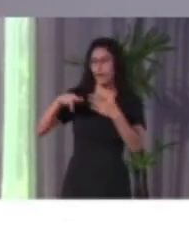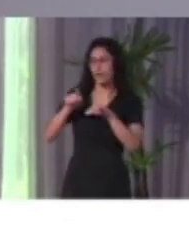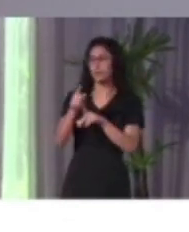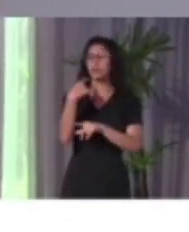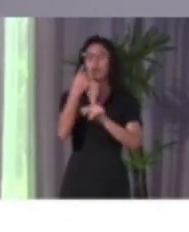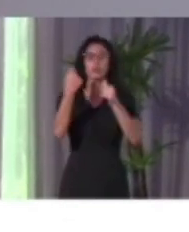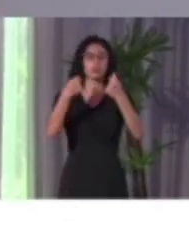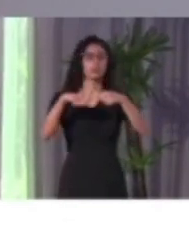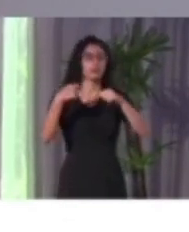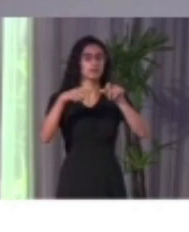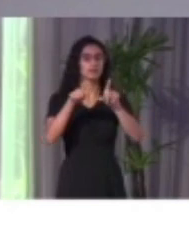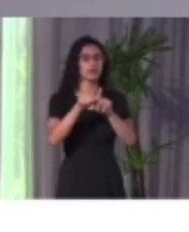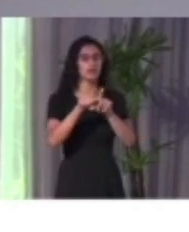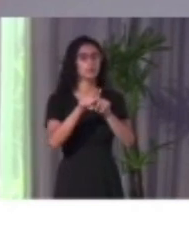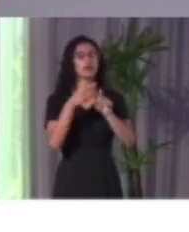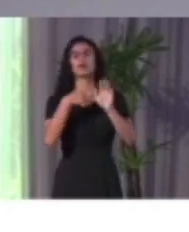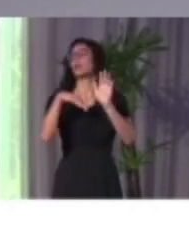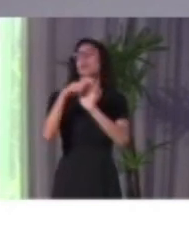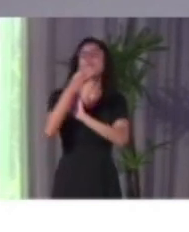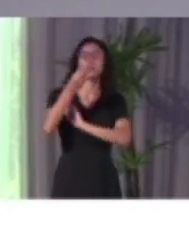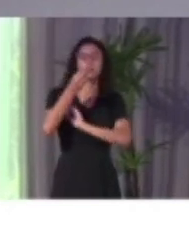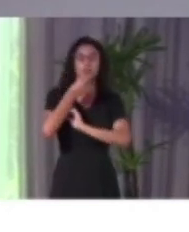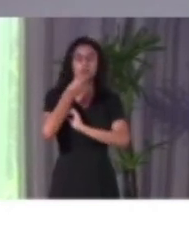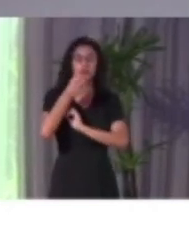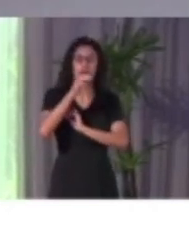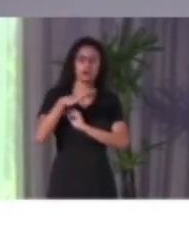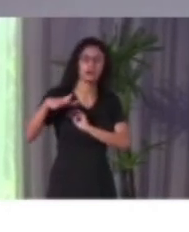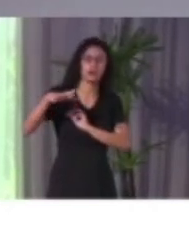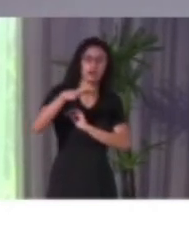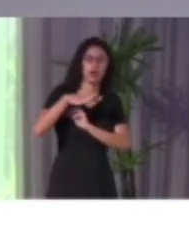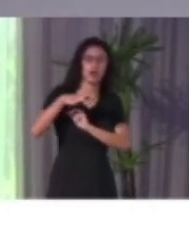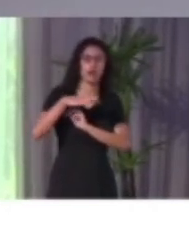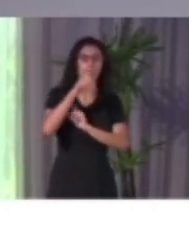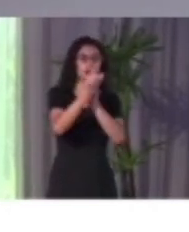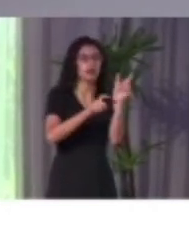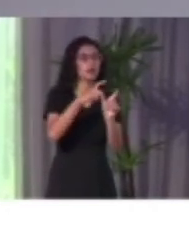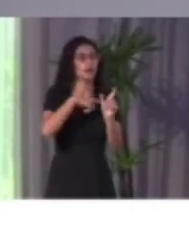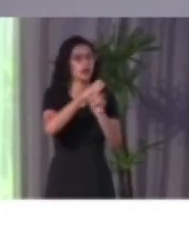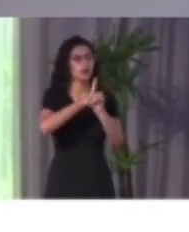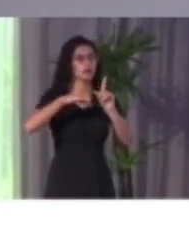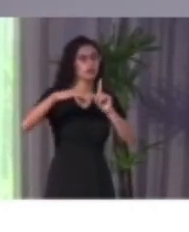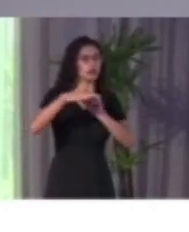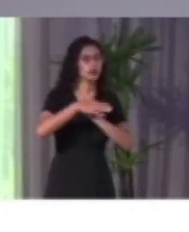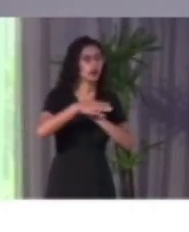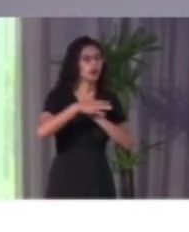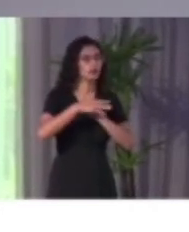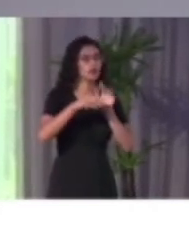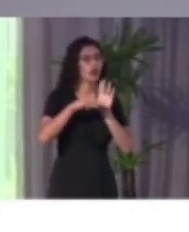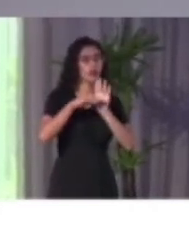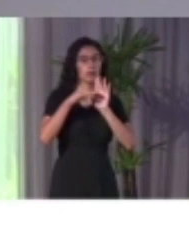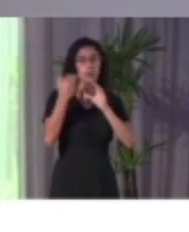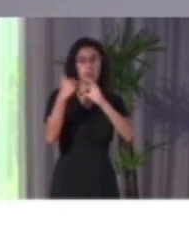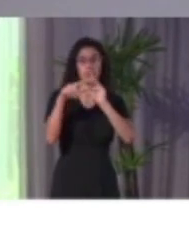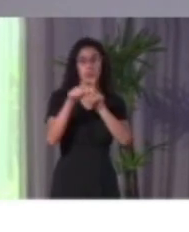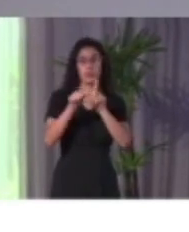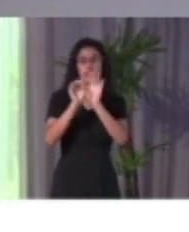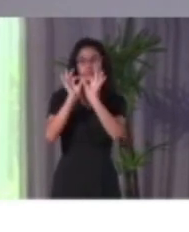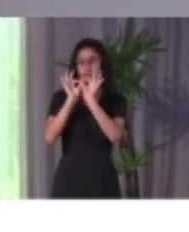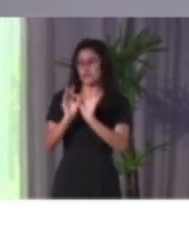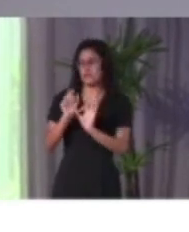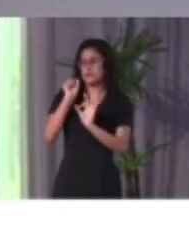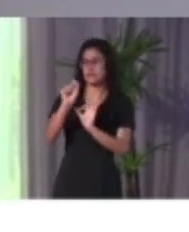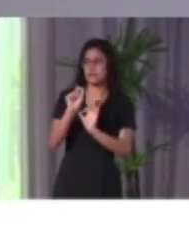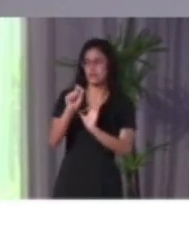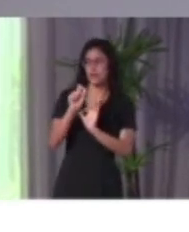gente precisa, para além de oportunizar o espaço que o paciente, que a sociedade envia sua contribuição, garantir que